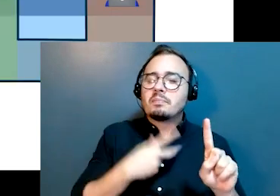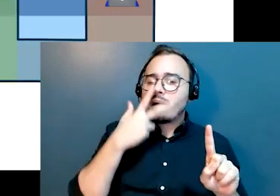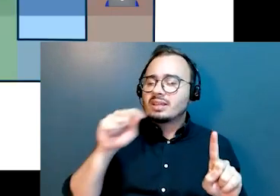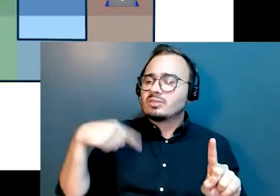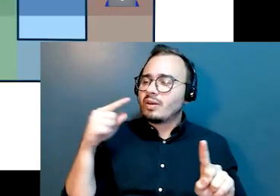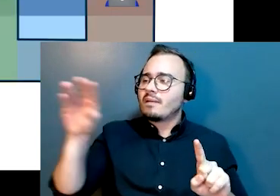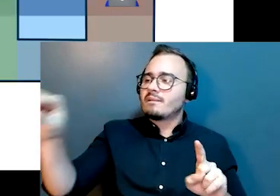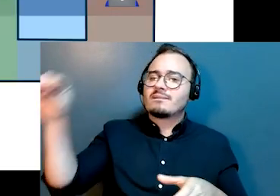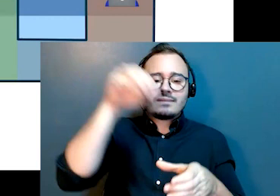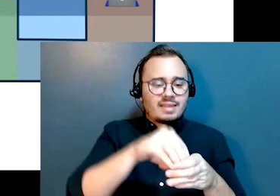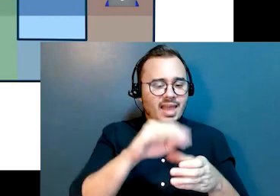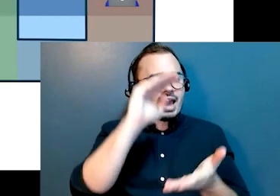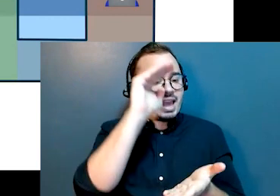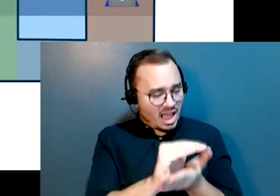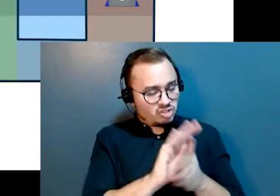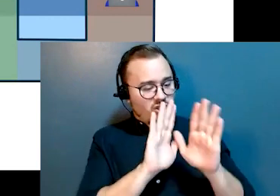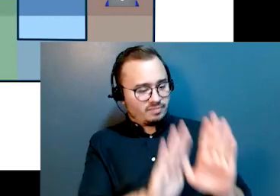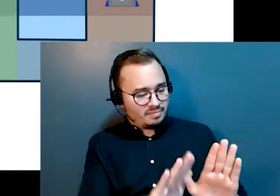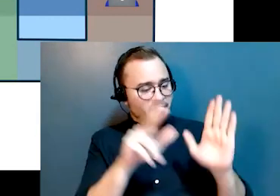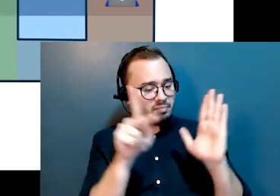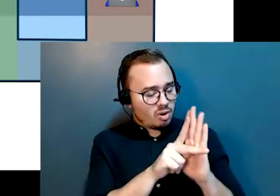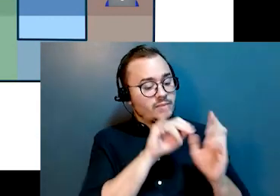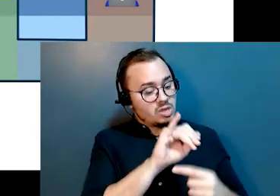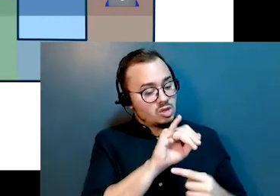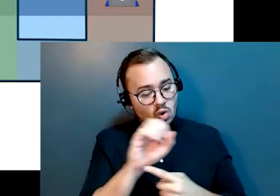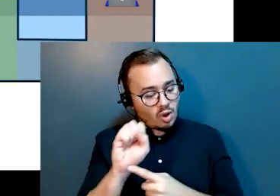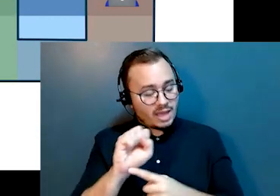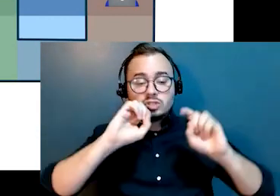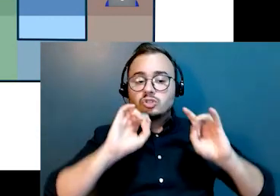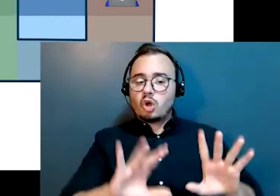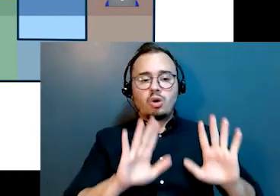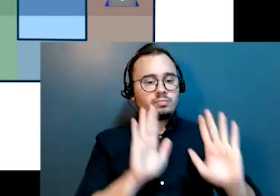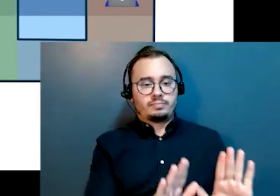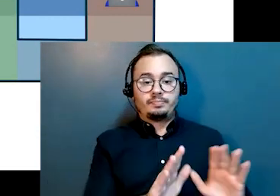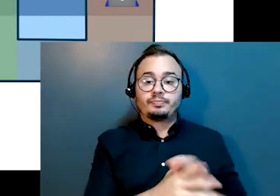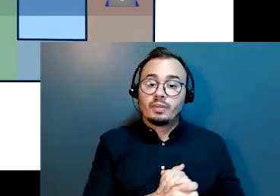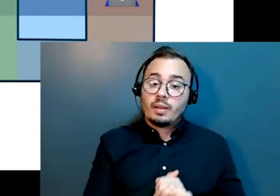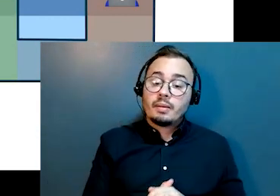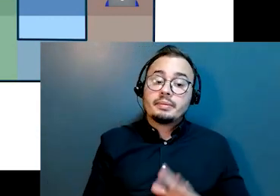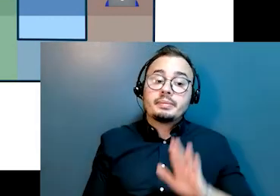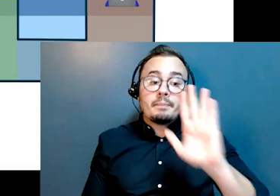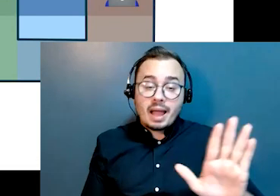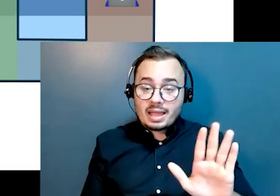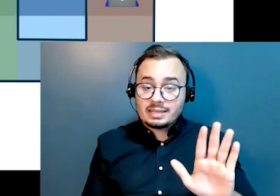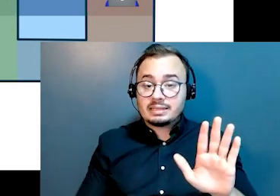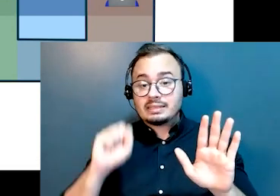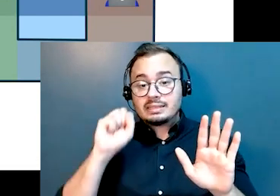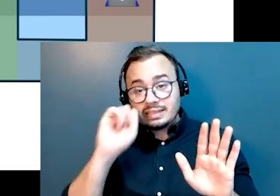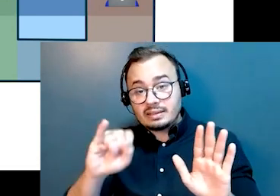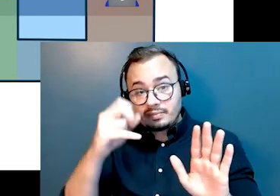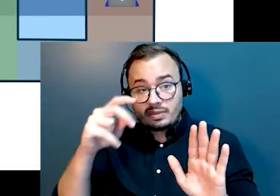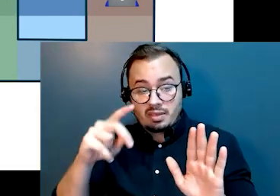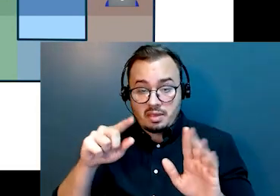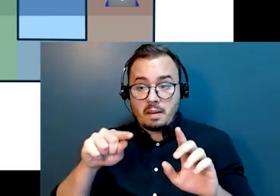é muito mais interessante que a pessoa especialista, ela não necessariamente precisa ter um conhecimento super profundo